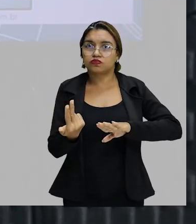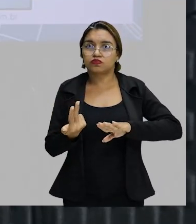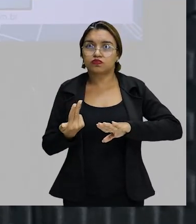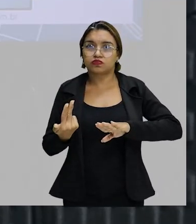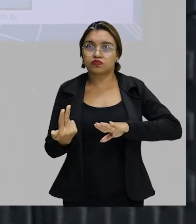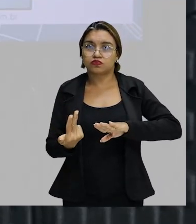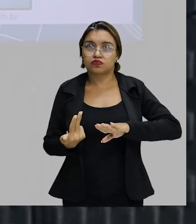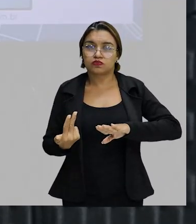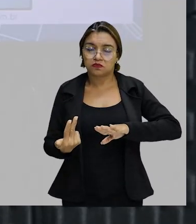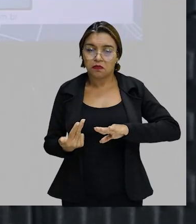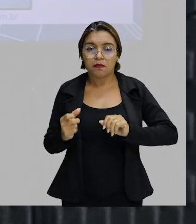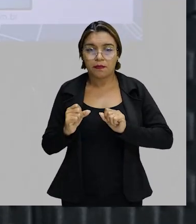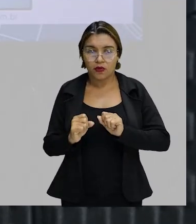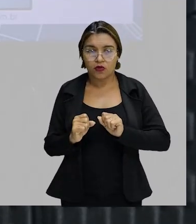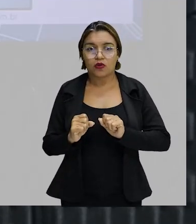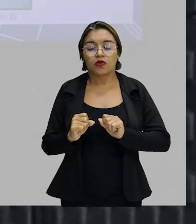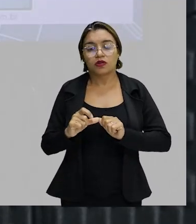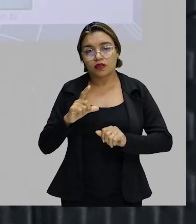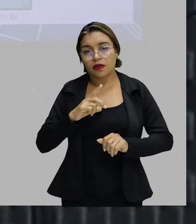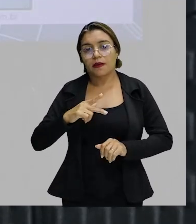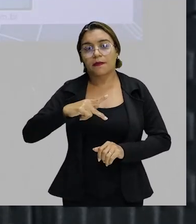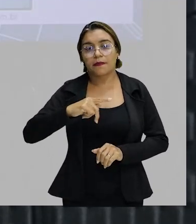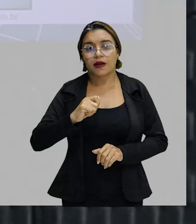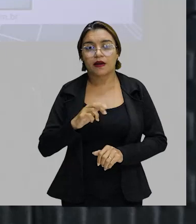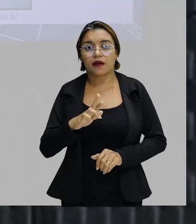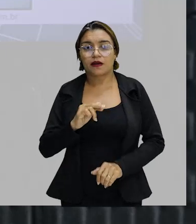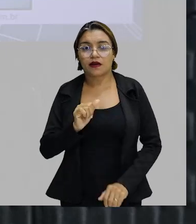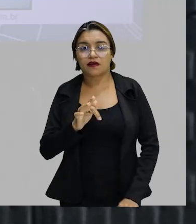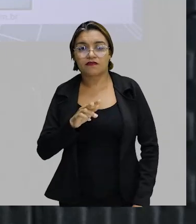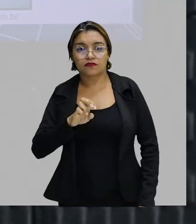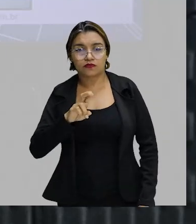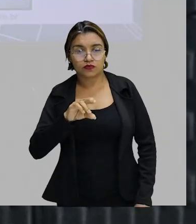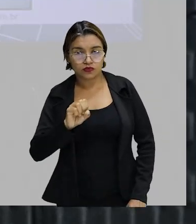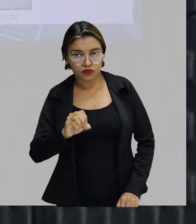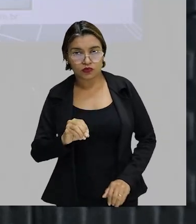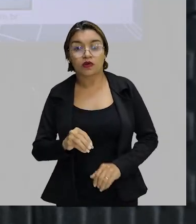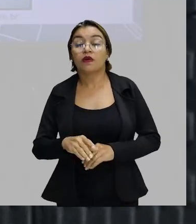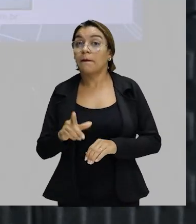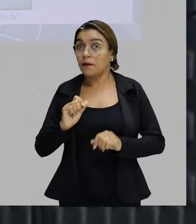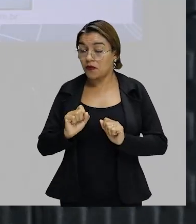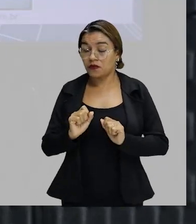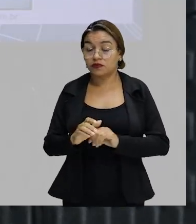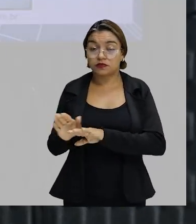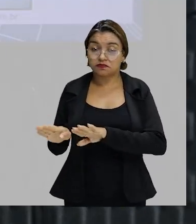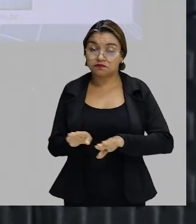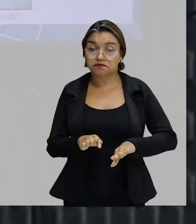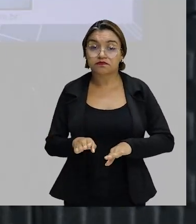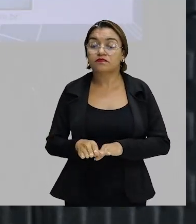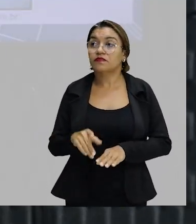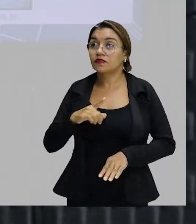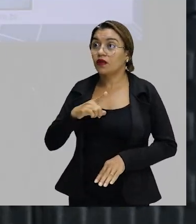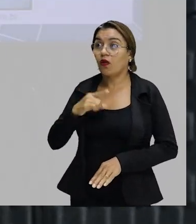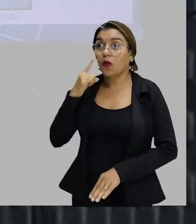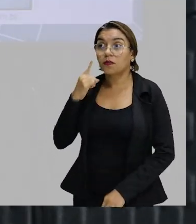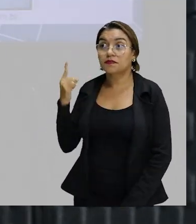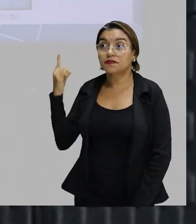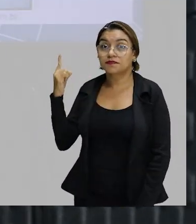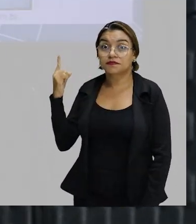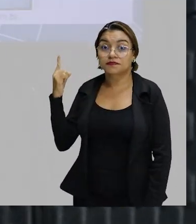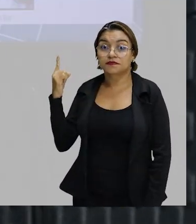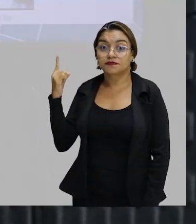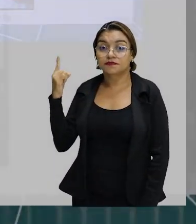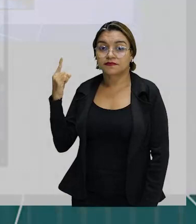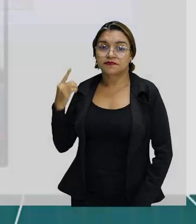aqui vai executar um parafuso mas esticado saltou realizou todo tempo ali esticado tá aqui a imagem ó